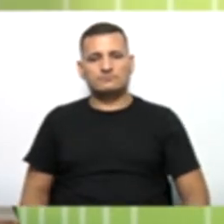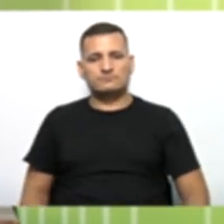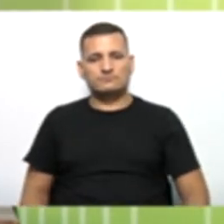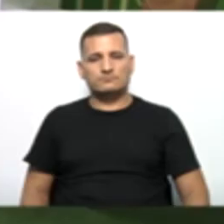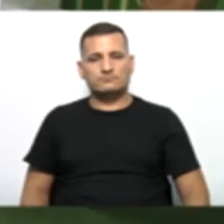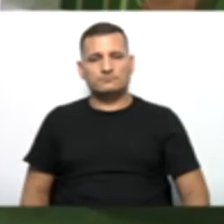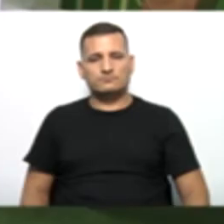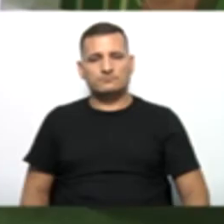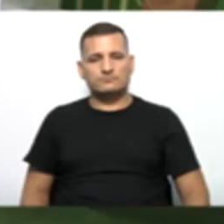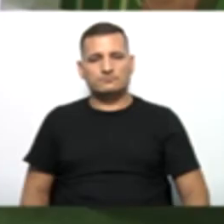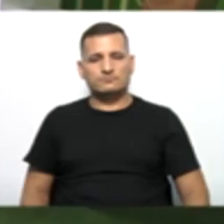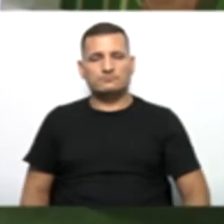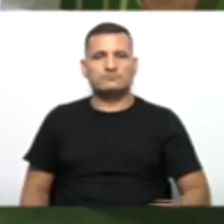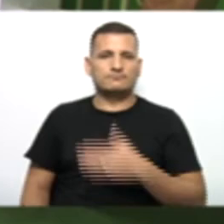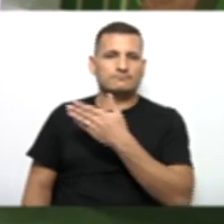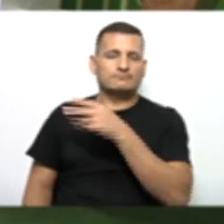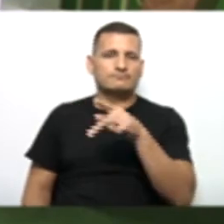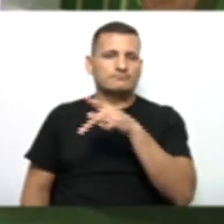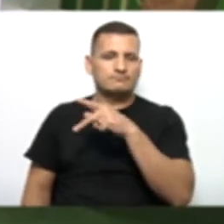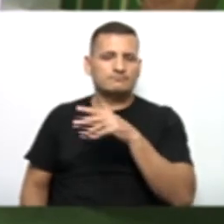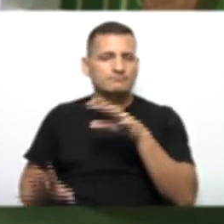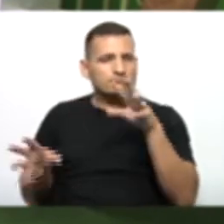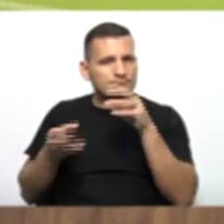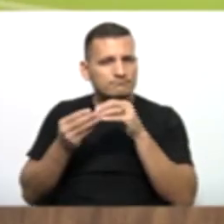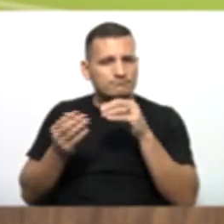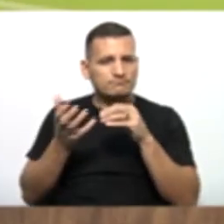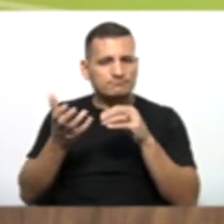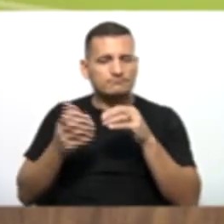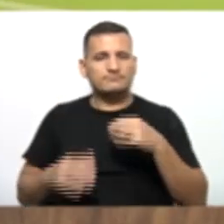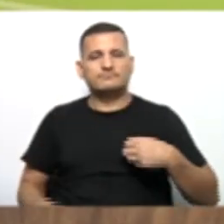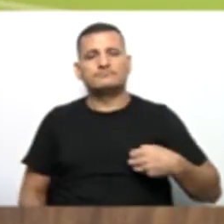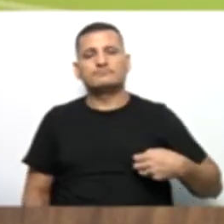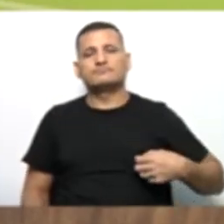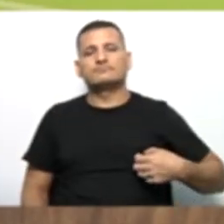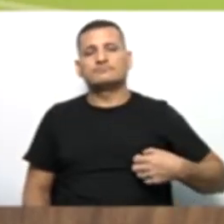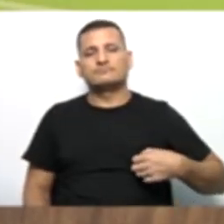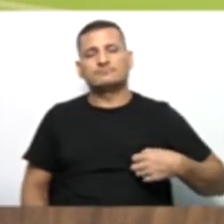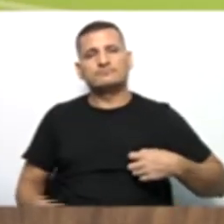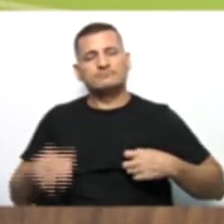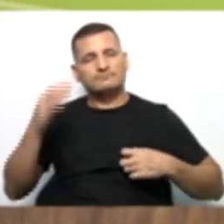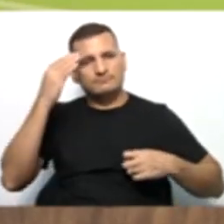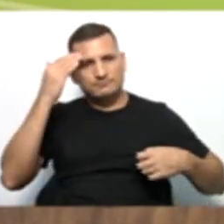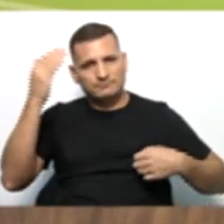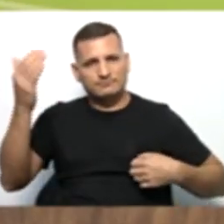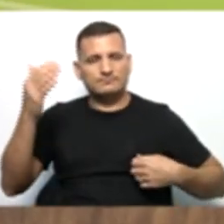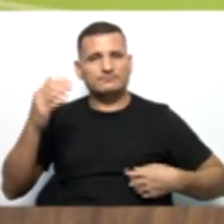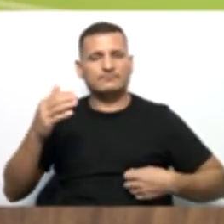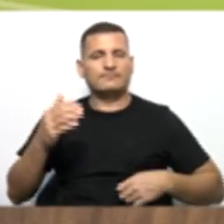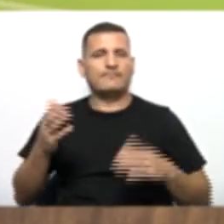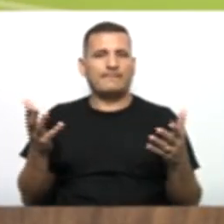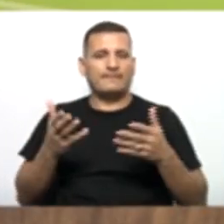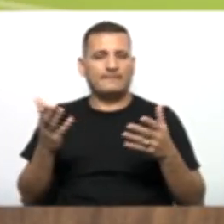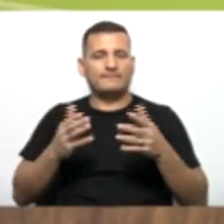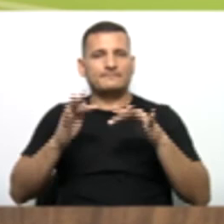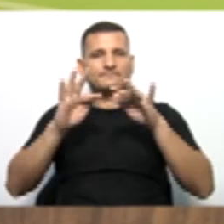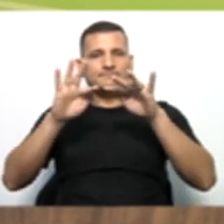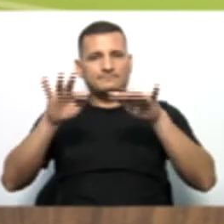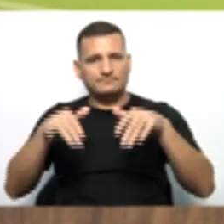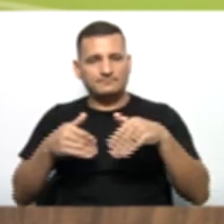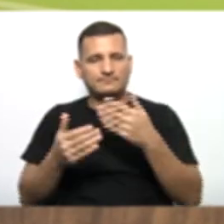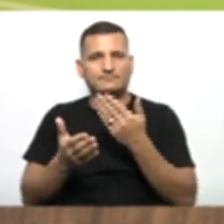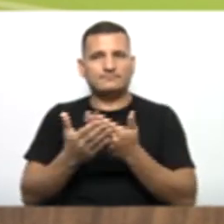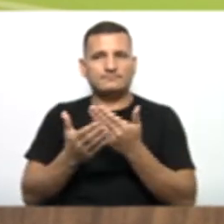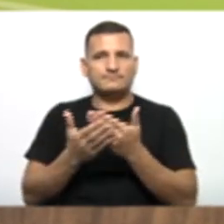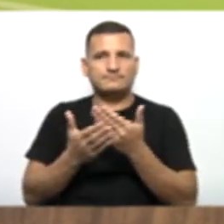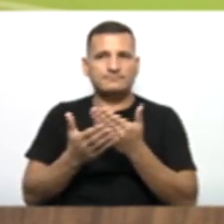Professora Márcia, alguma coisa a falar? Só agradecer ao senhor pela oportunidade. Estamos aqui finalizando mais uma